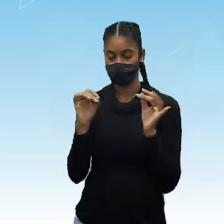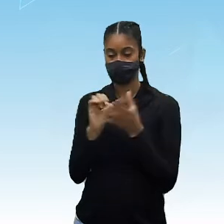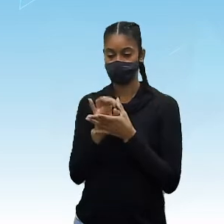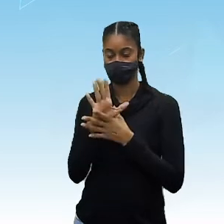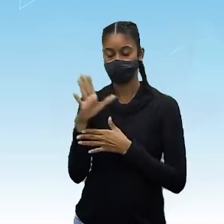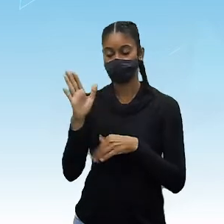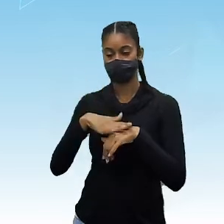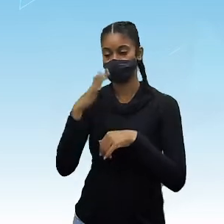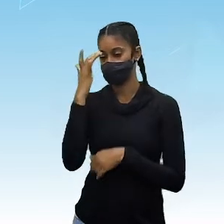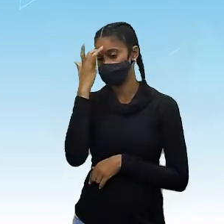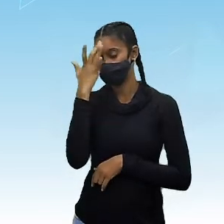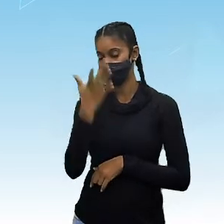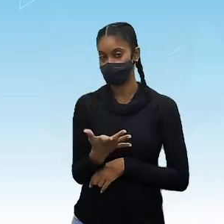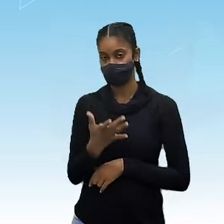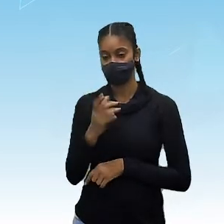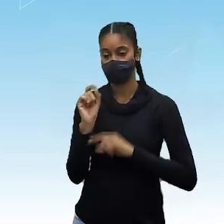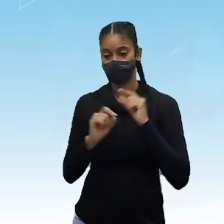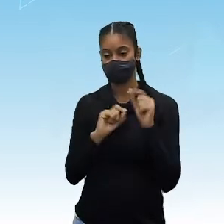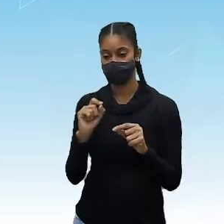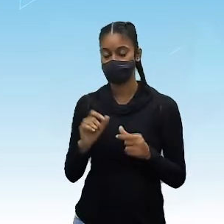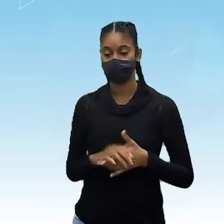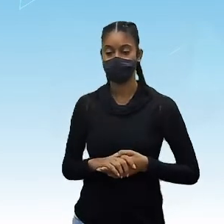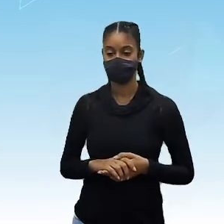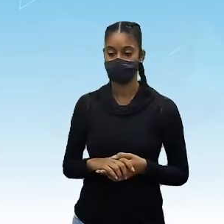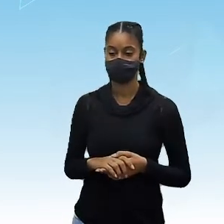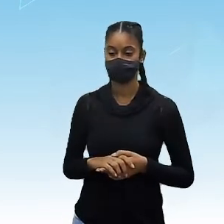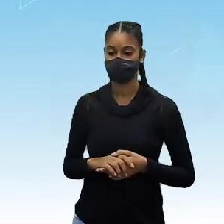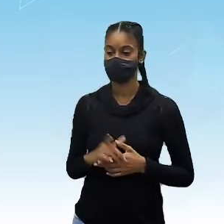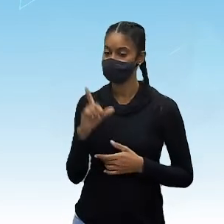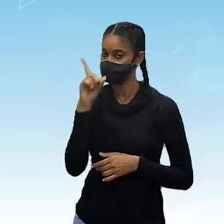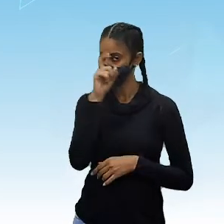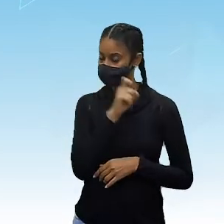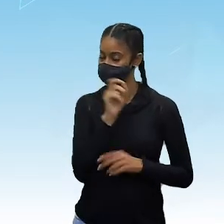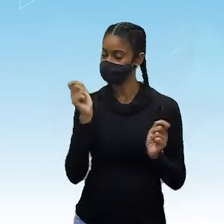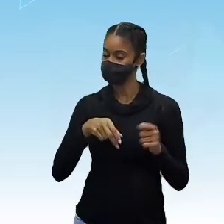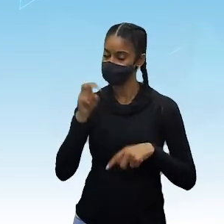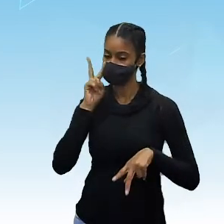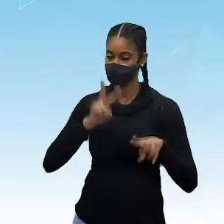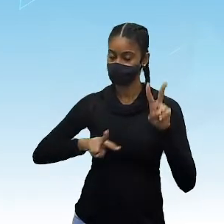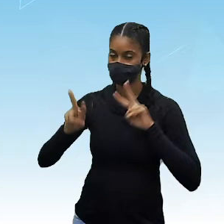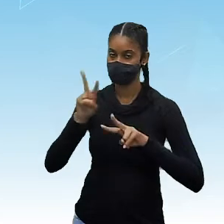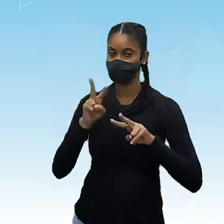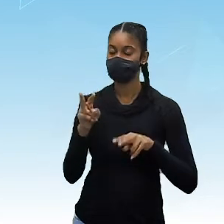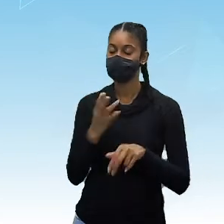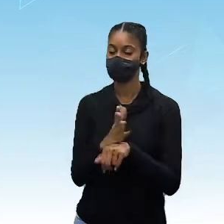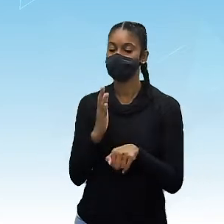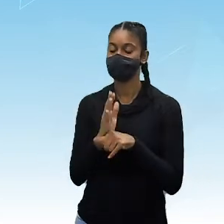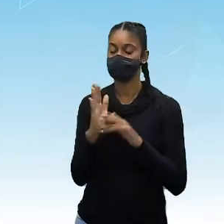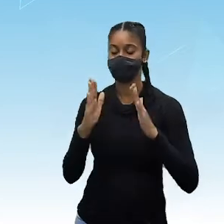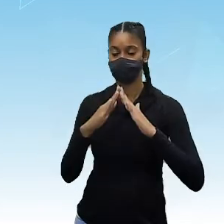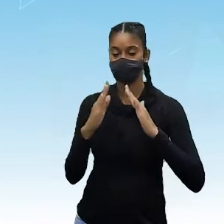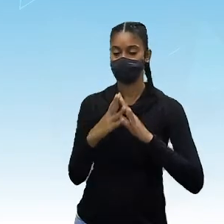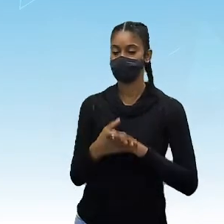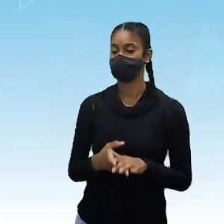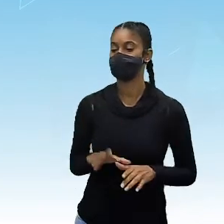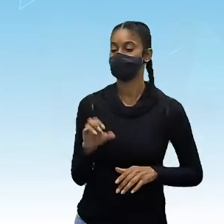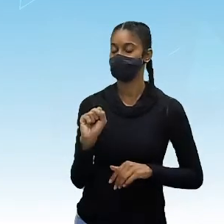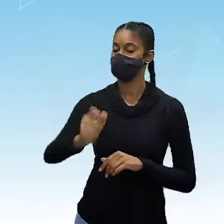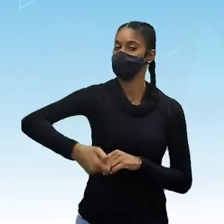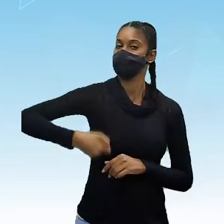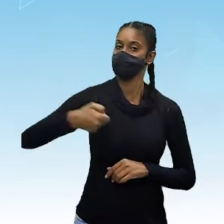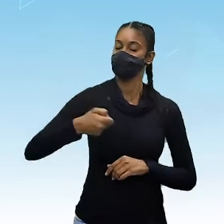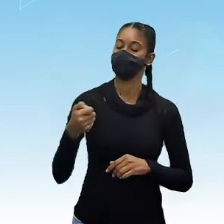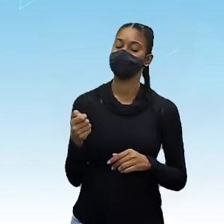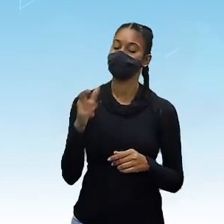mais facilidade passa a evaporar de forma mais difícil. Você pode até fazer um teste em casa. Pega uma panela, coloca a